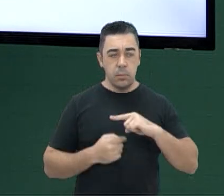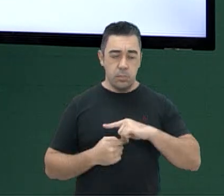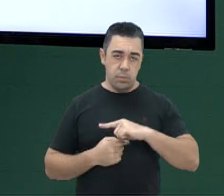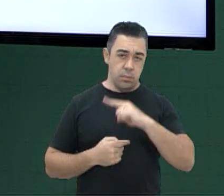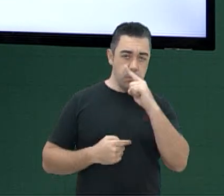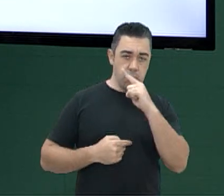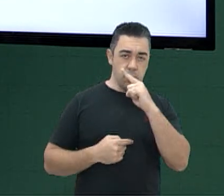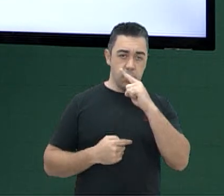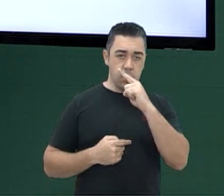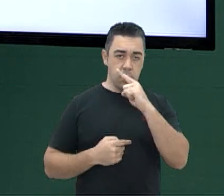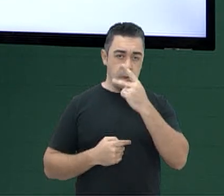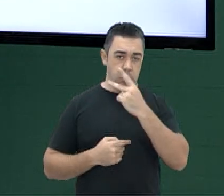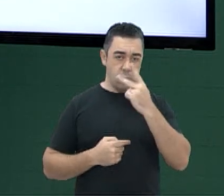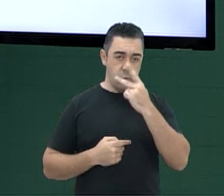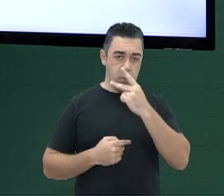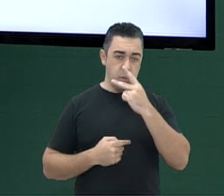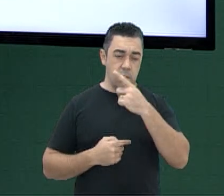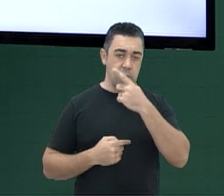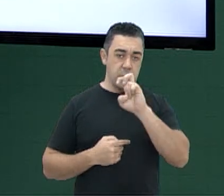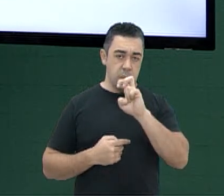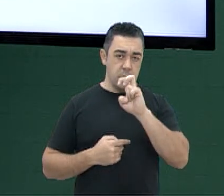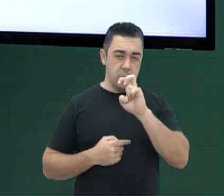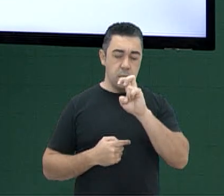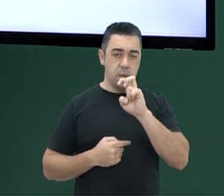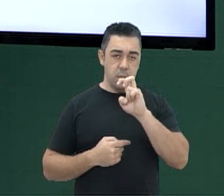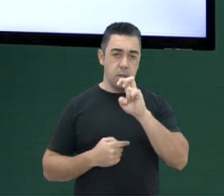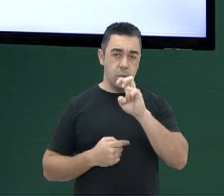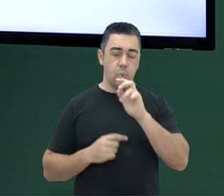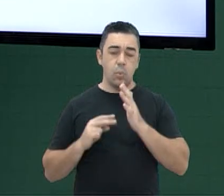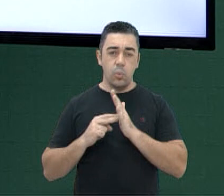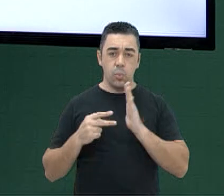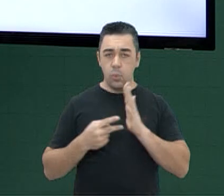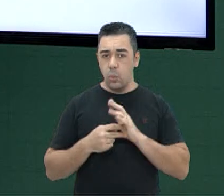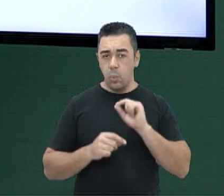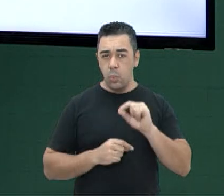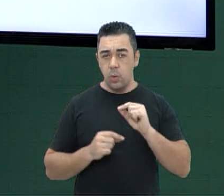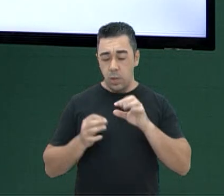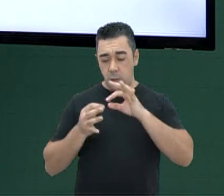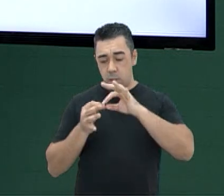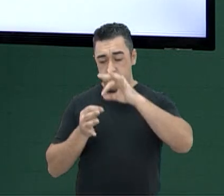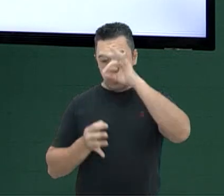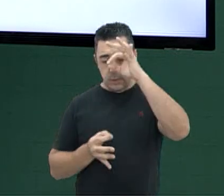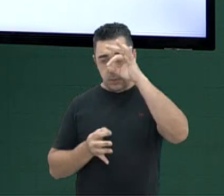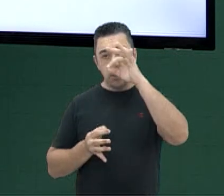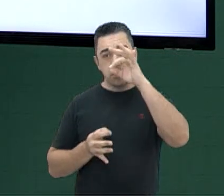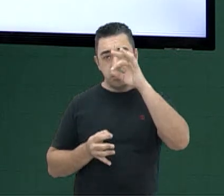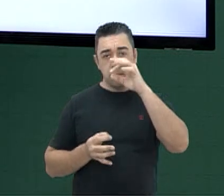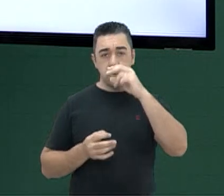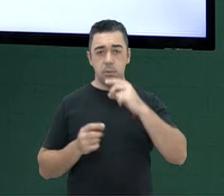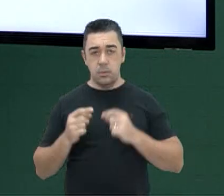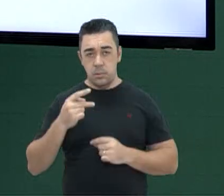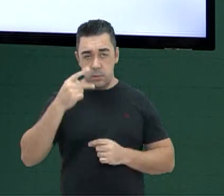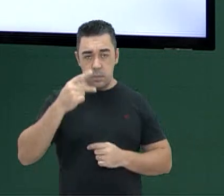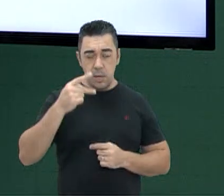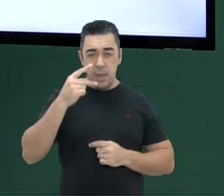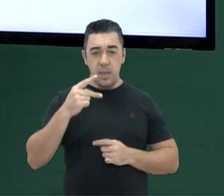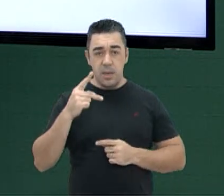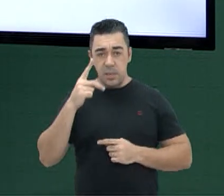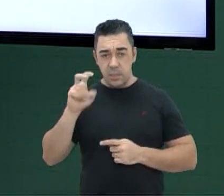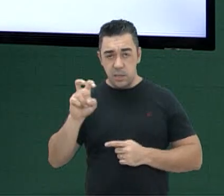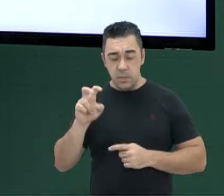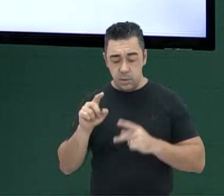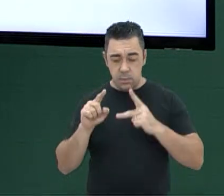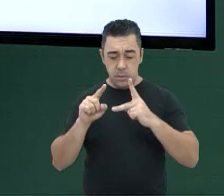segundo paralelo aqui identificado por 15 graus, é porque a distância entre essas duas linhas corresponde a